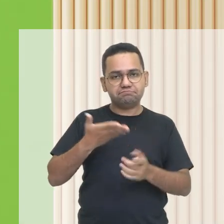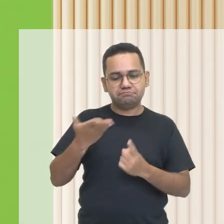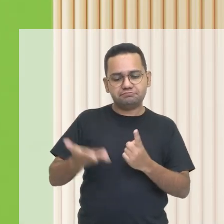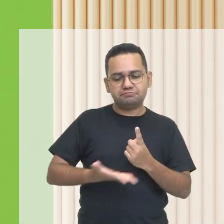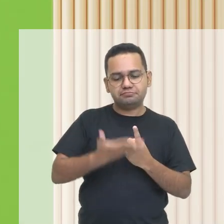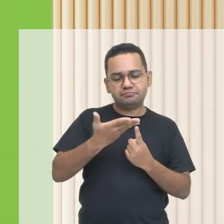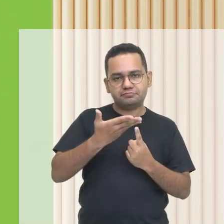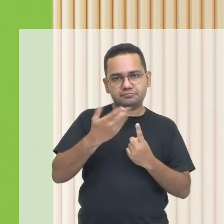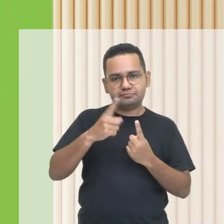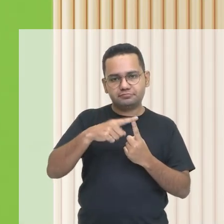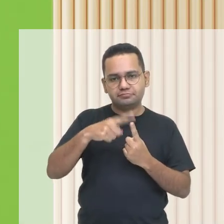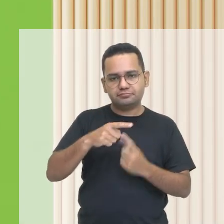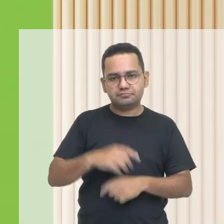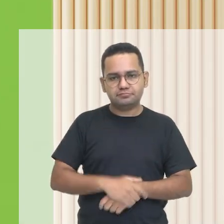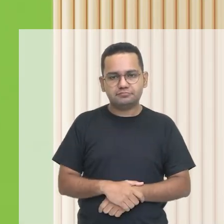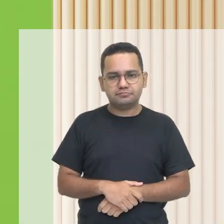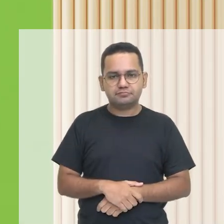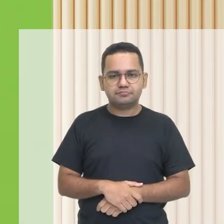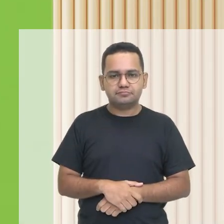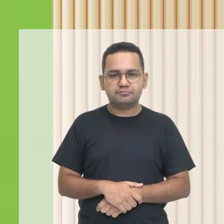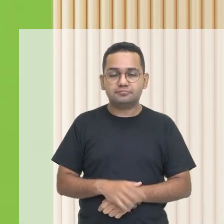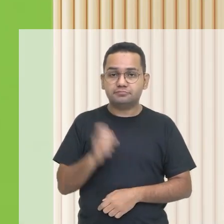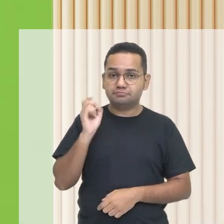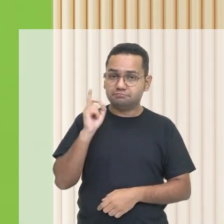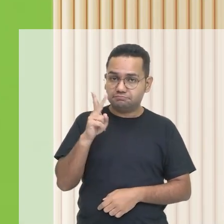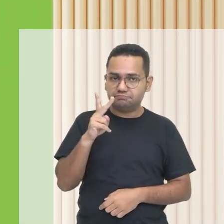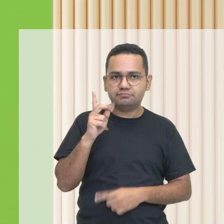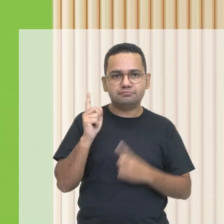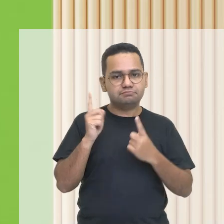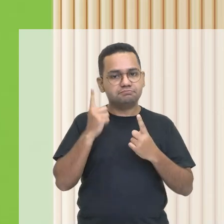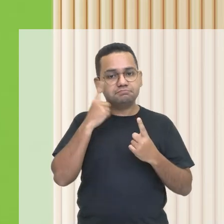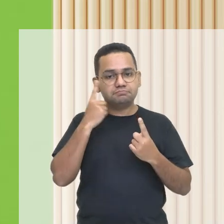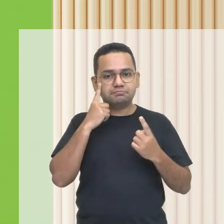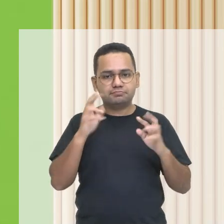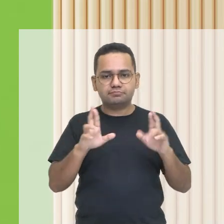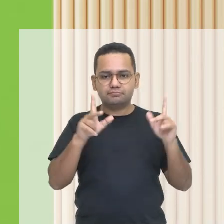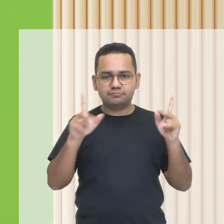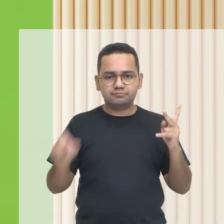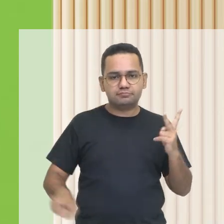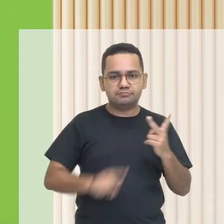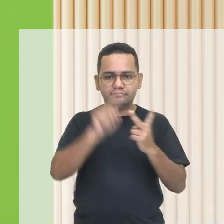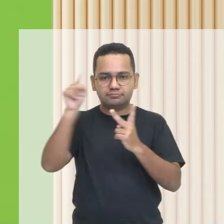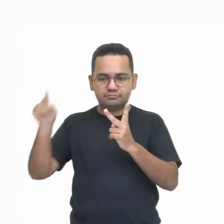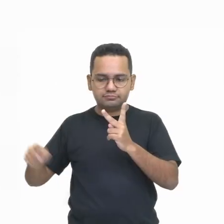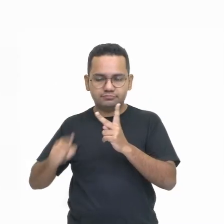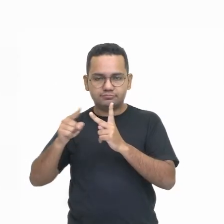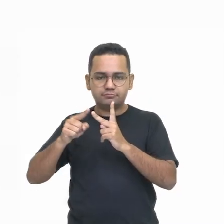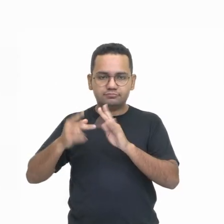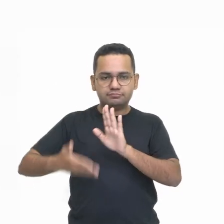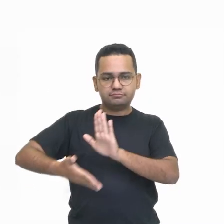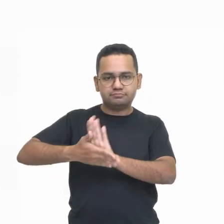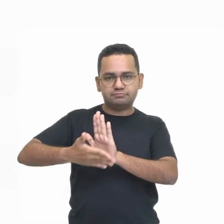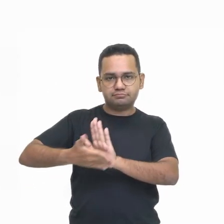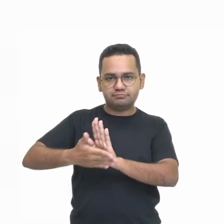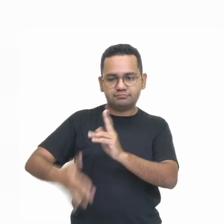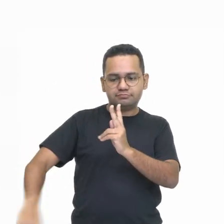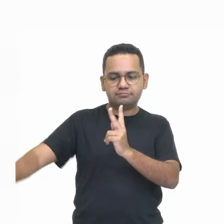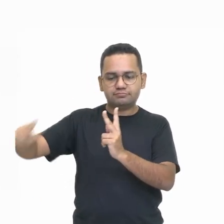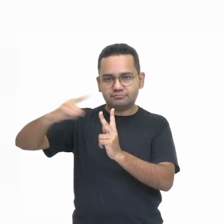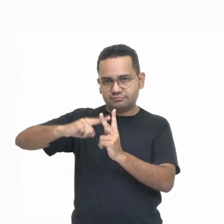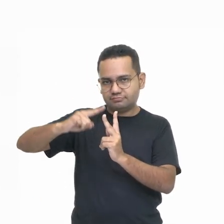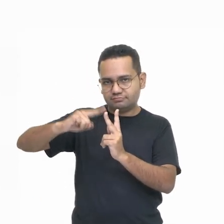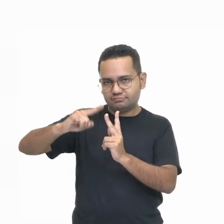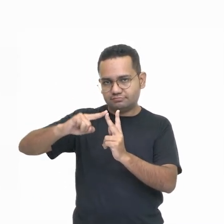heterotrófica. Contrariando a hipótese heterotrófica, nós temos a hipótese autotrófica, né? Então, na